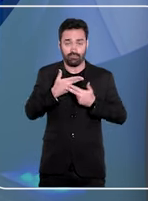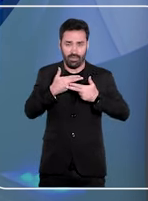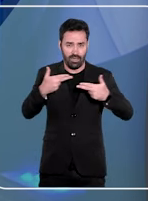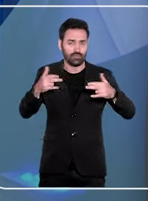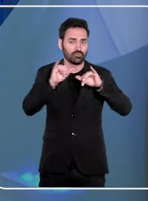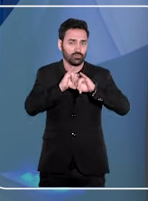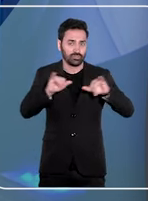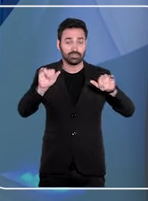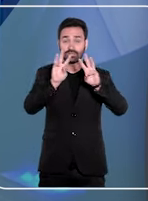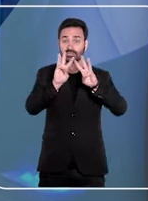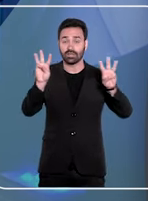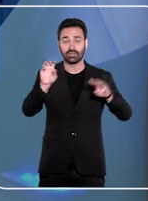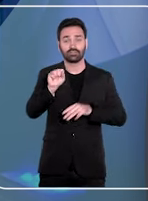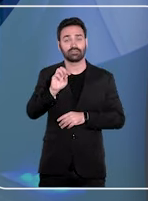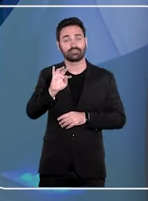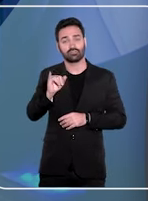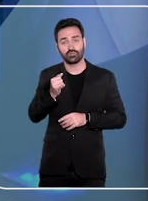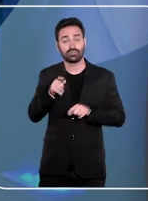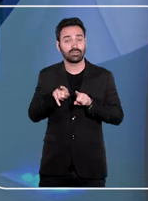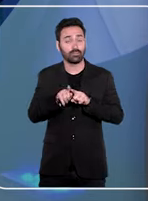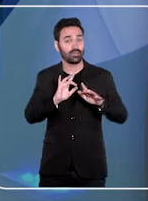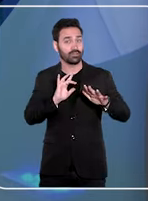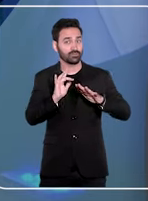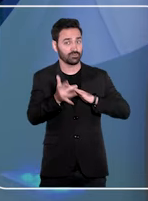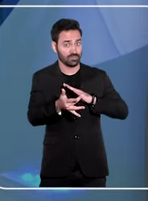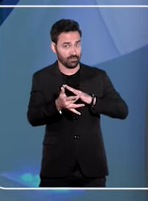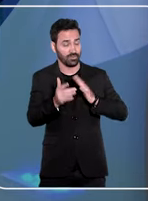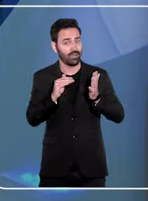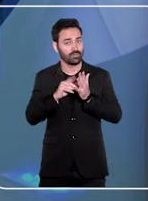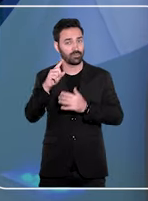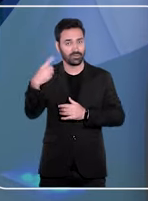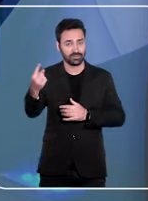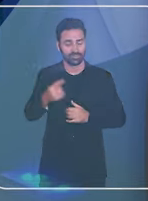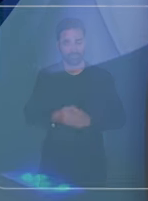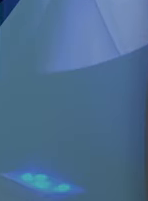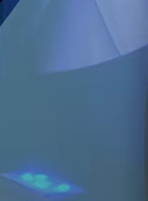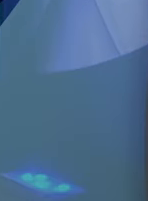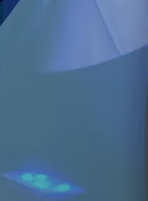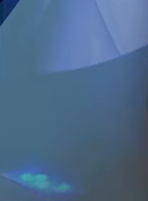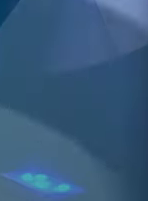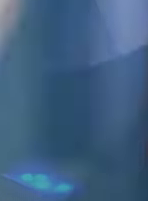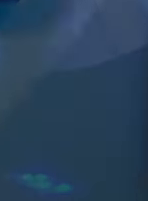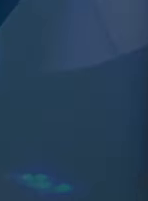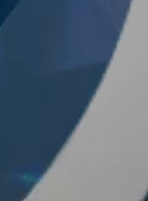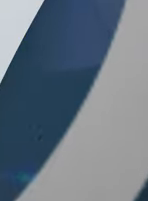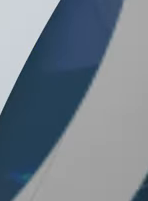confere outras notícias no site do STJ e nas nossas redes sociais. Até a próxima!